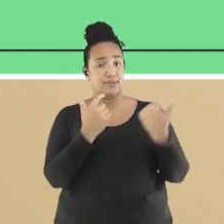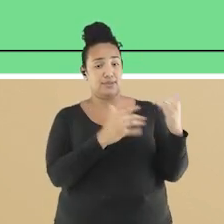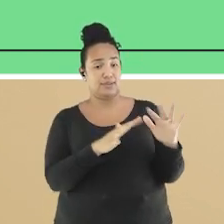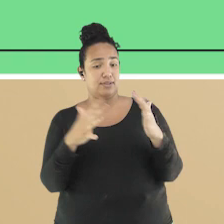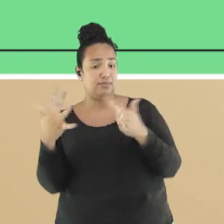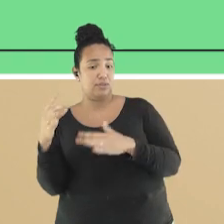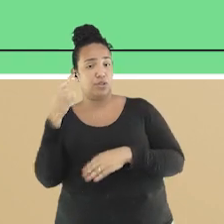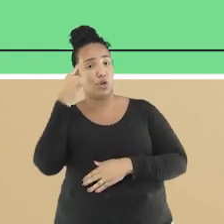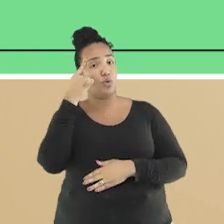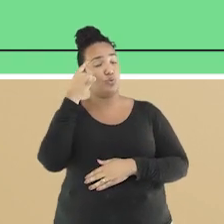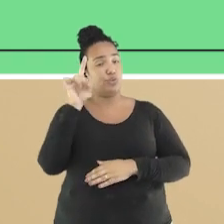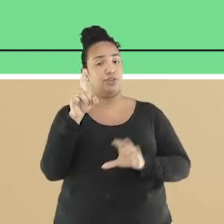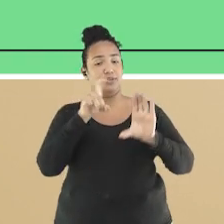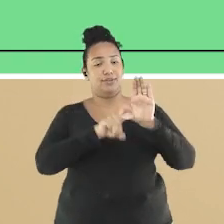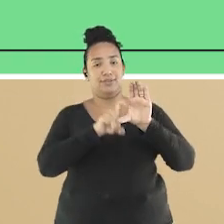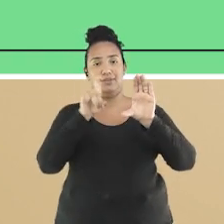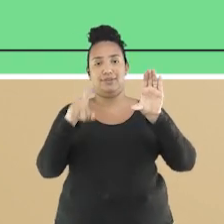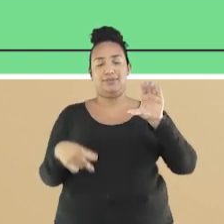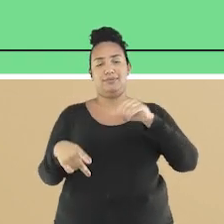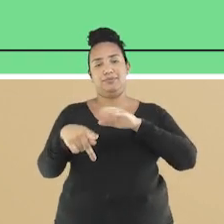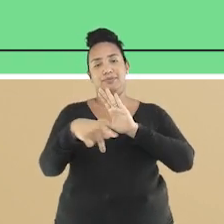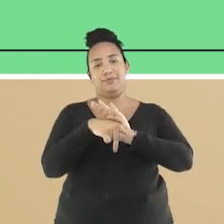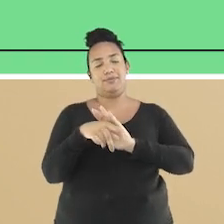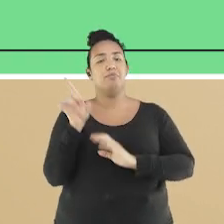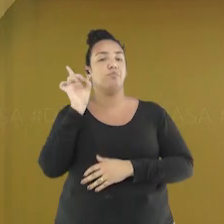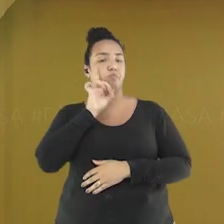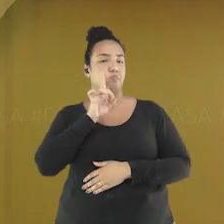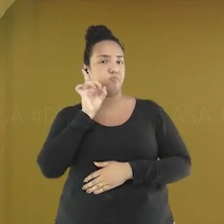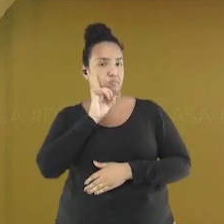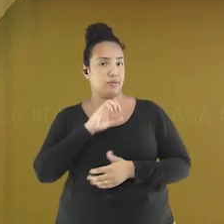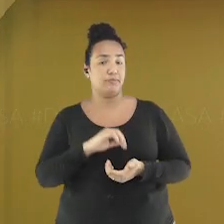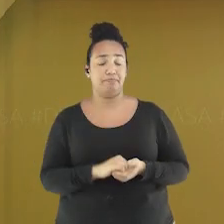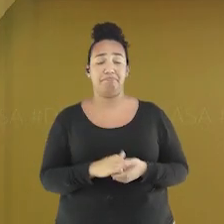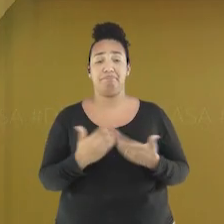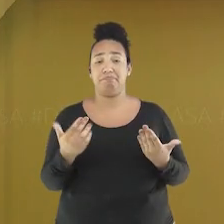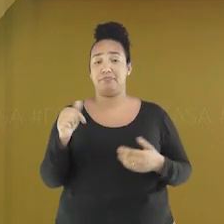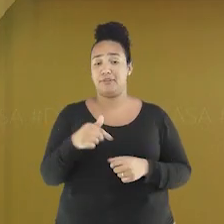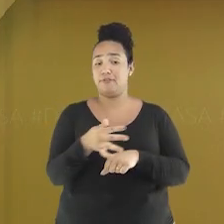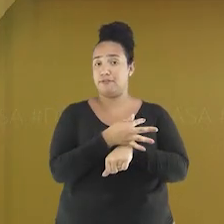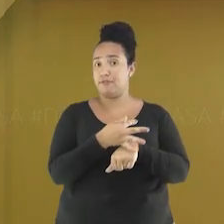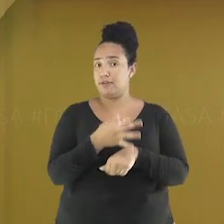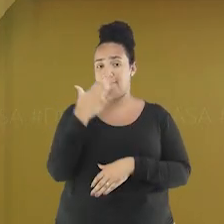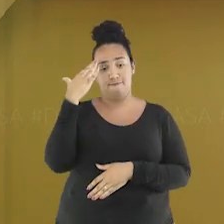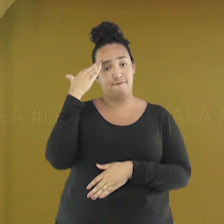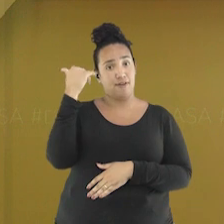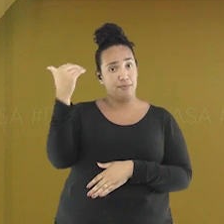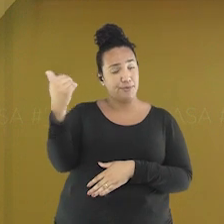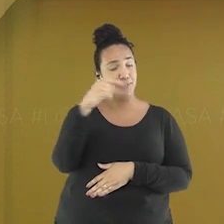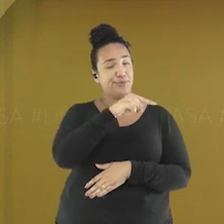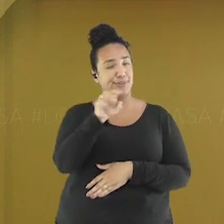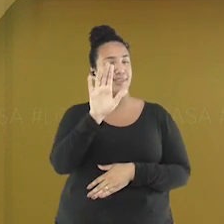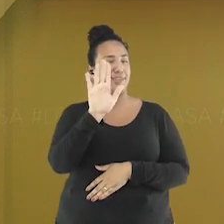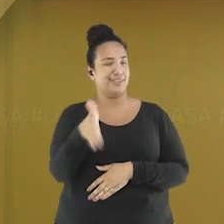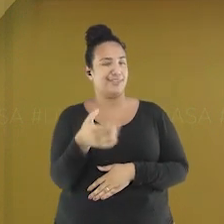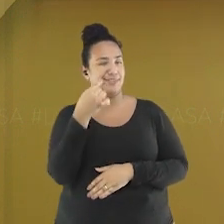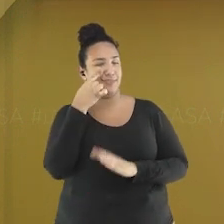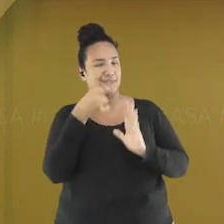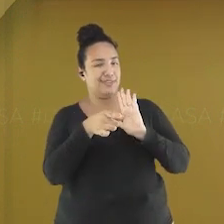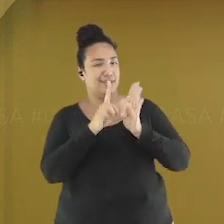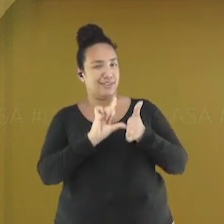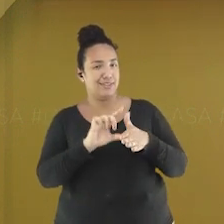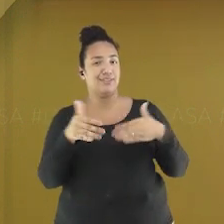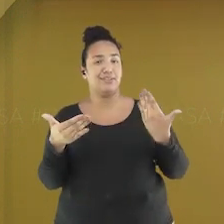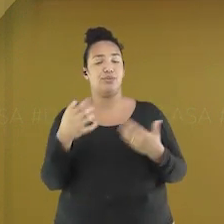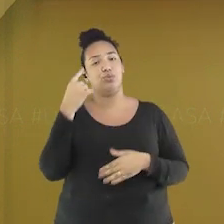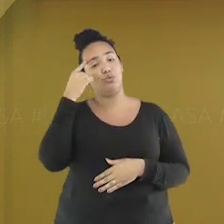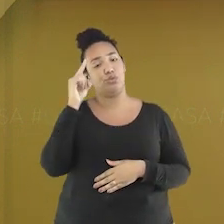o nascimento da independência americana. Este é um feriado bem conhecido, não é? Talvez já tenha ouvido falar. Este